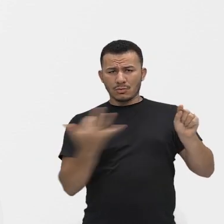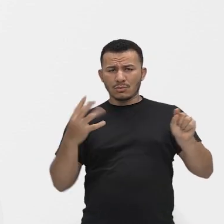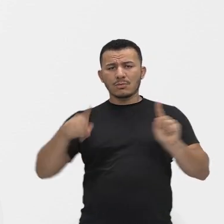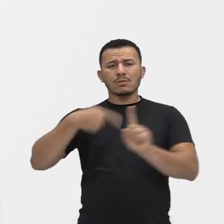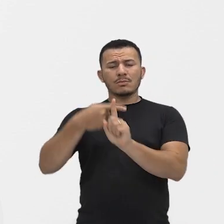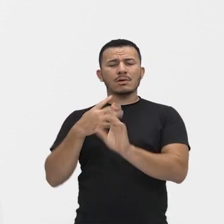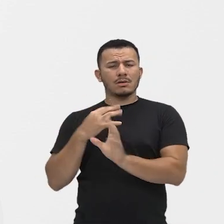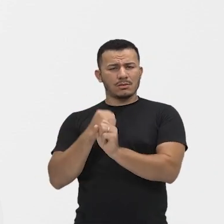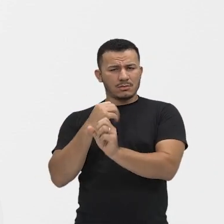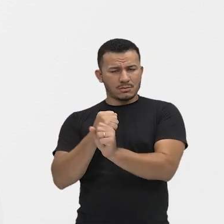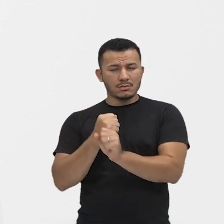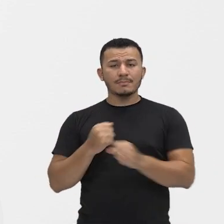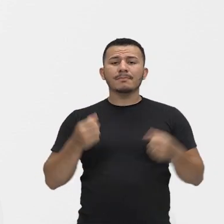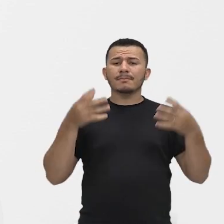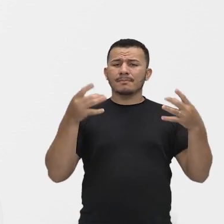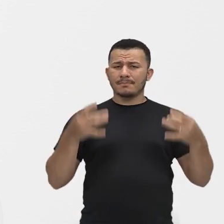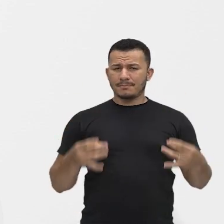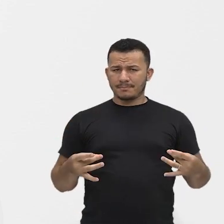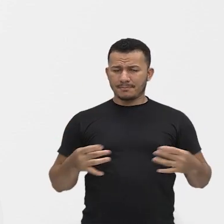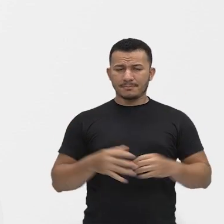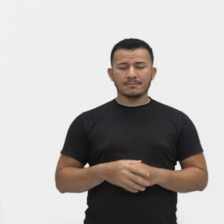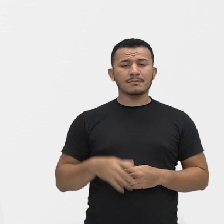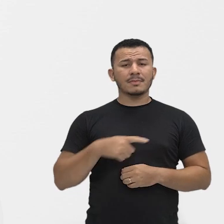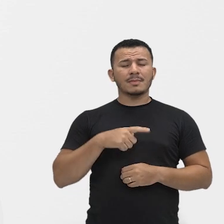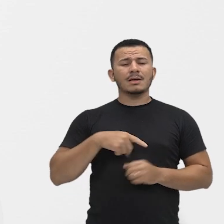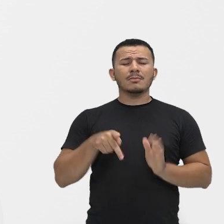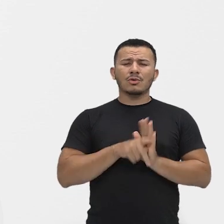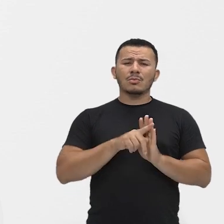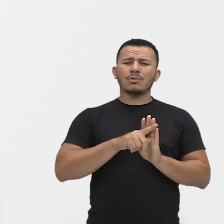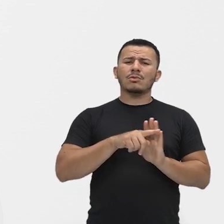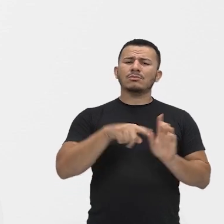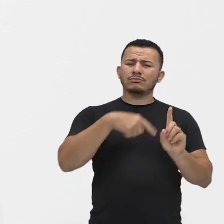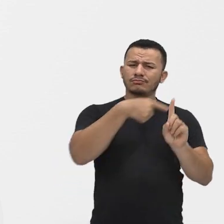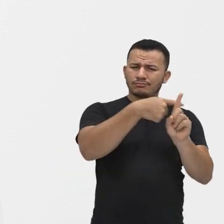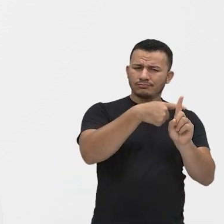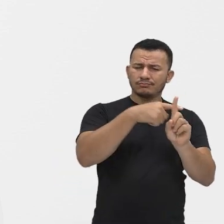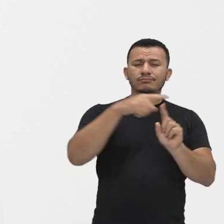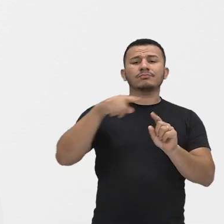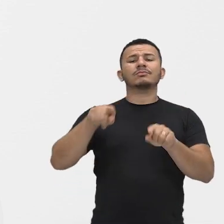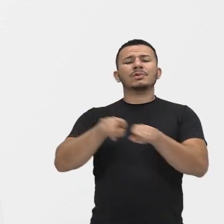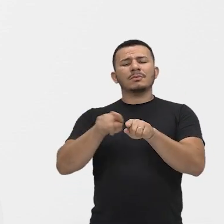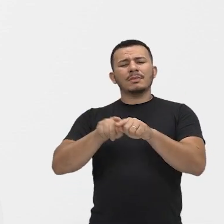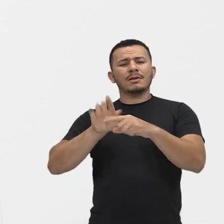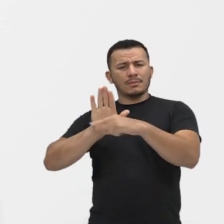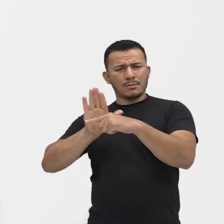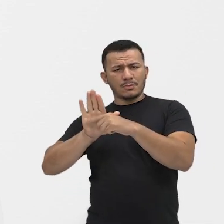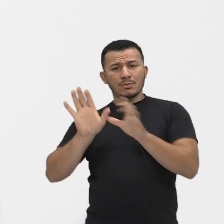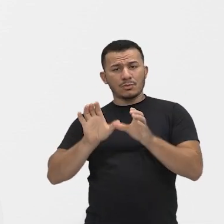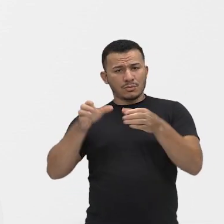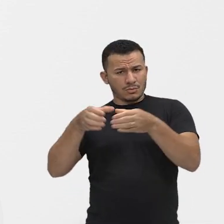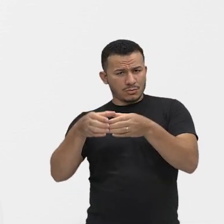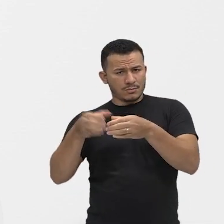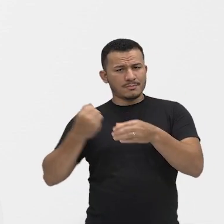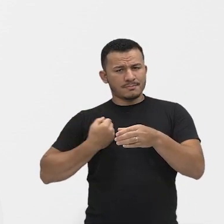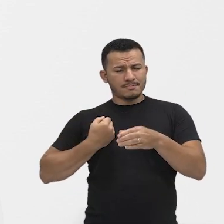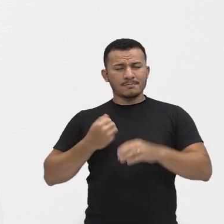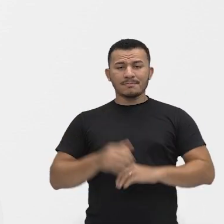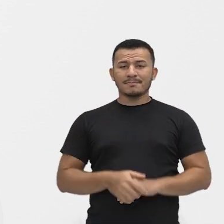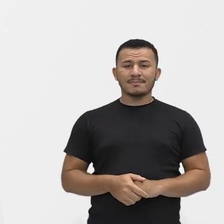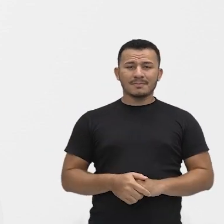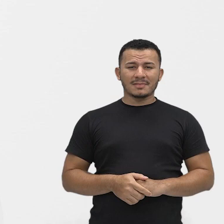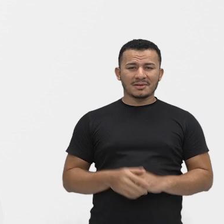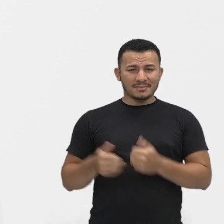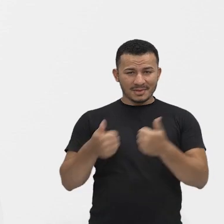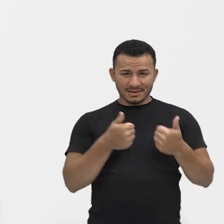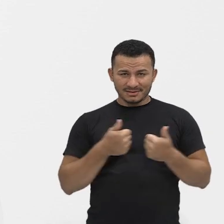com adições e subtrações de números inteiros. Beleza, meu povo? Então, vem comigo para a